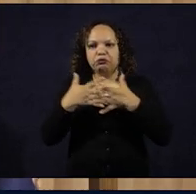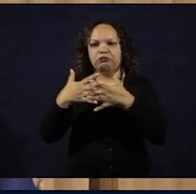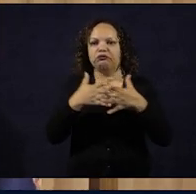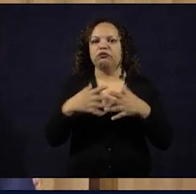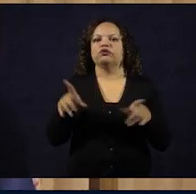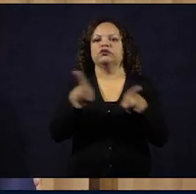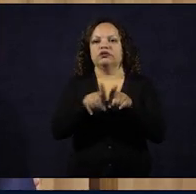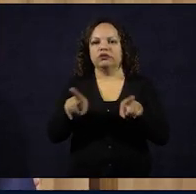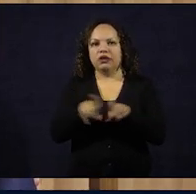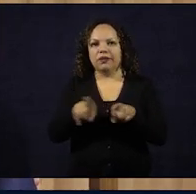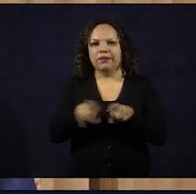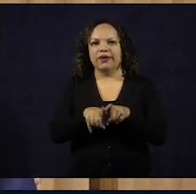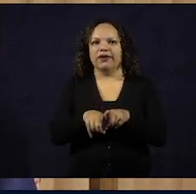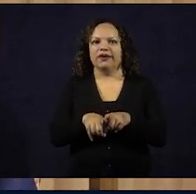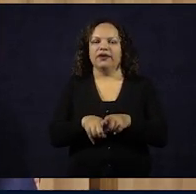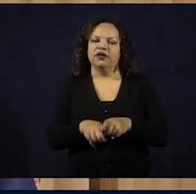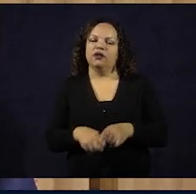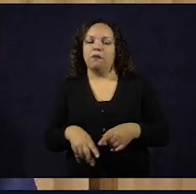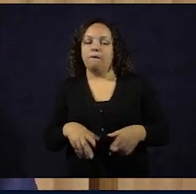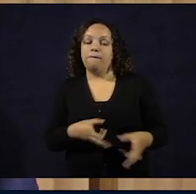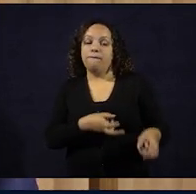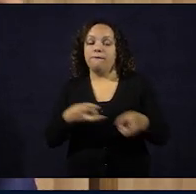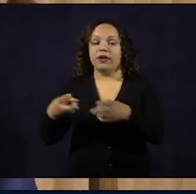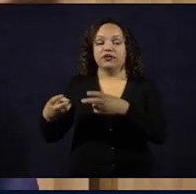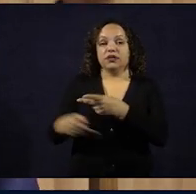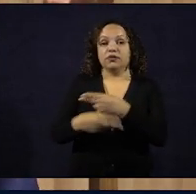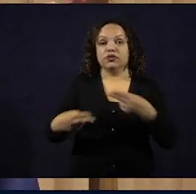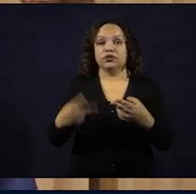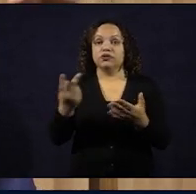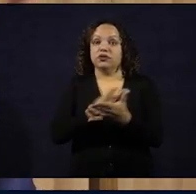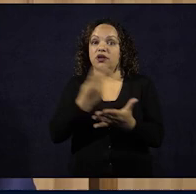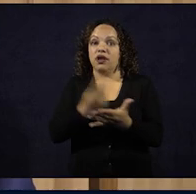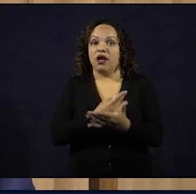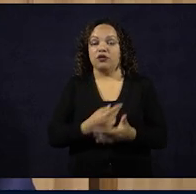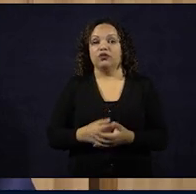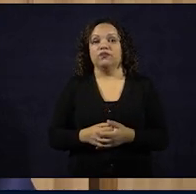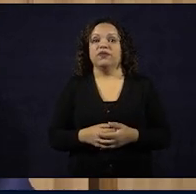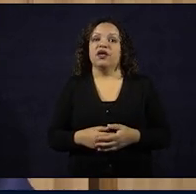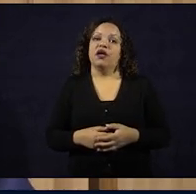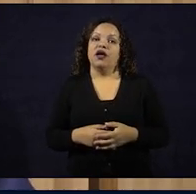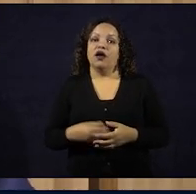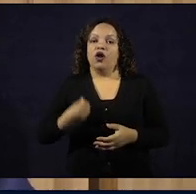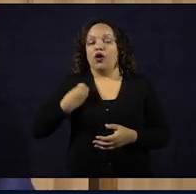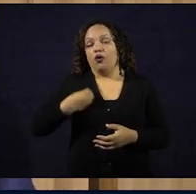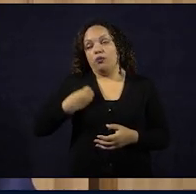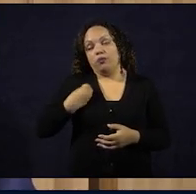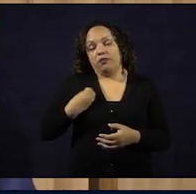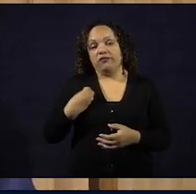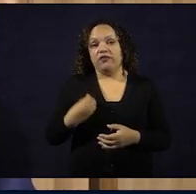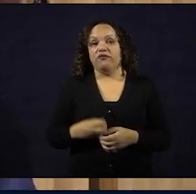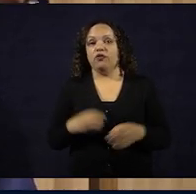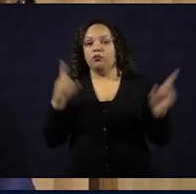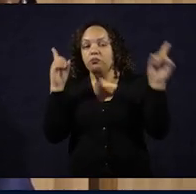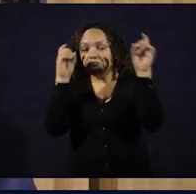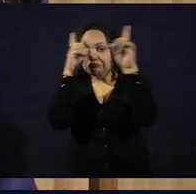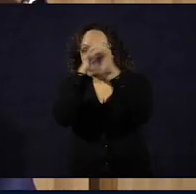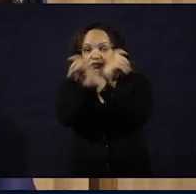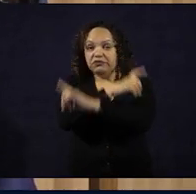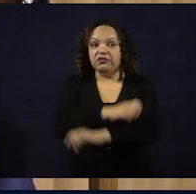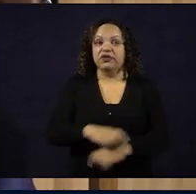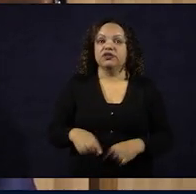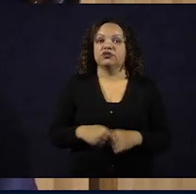é o cenário errado eu acho que a China vive um momento muito desafiador né é um